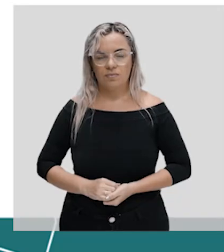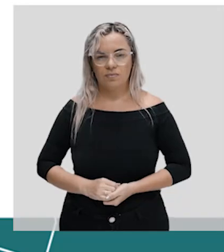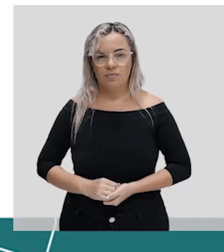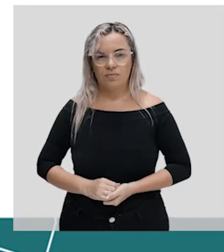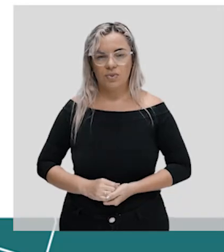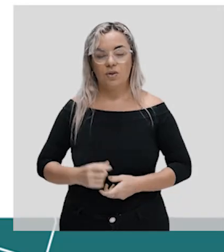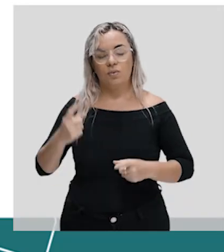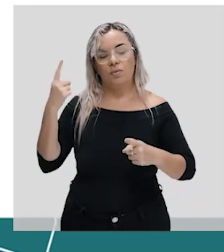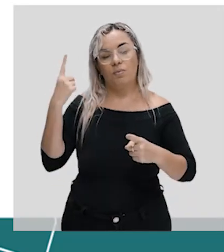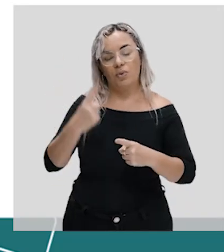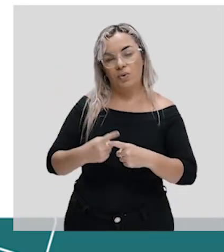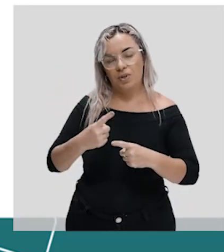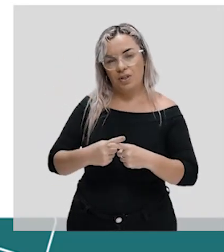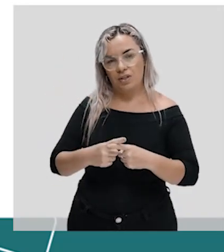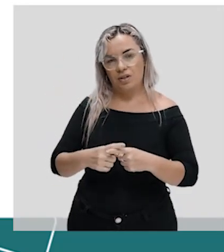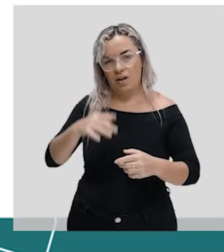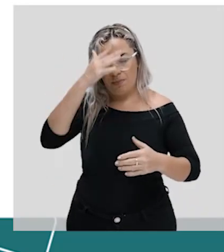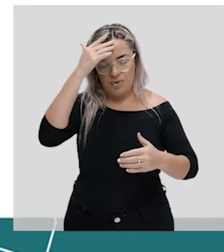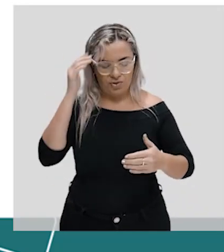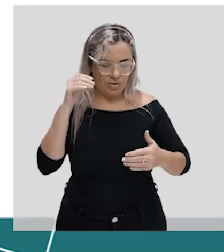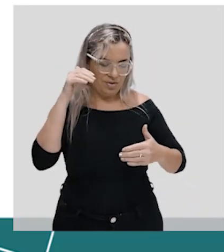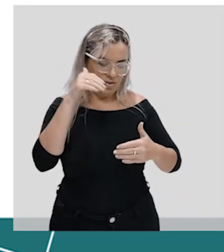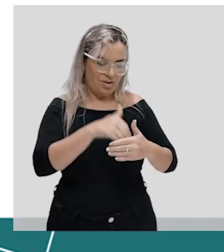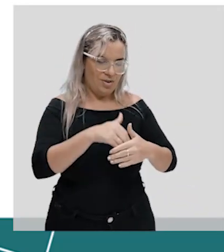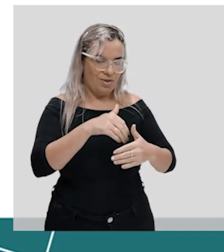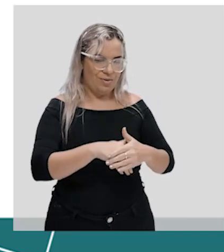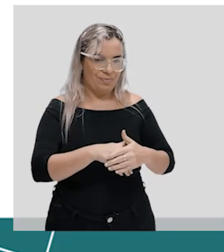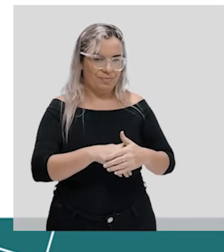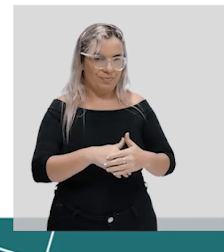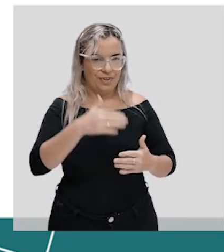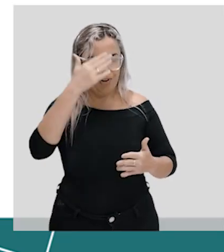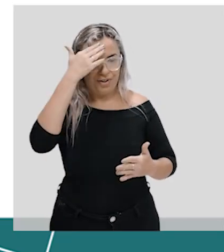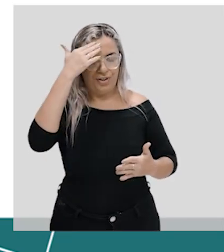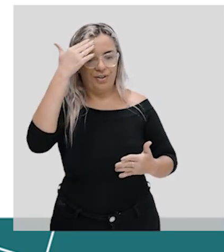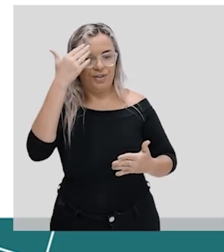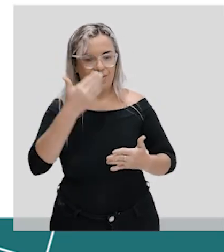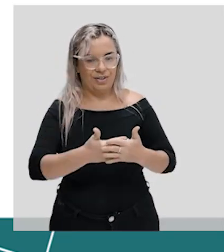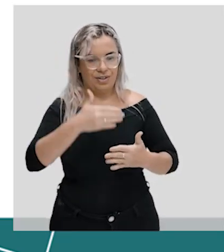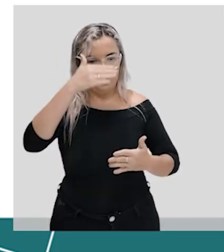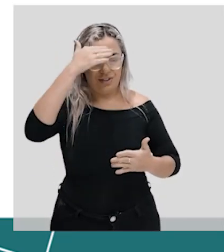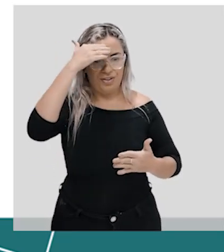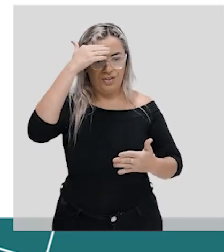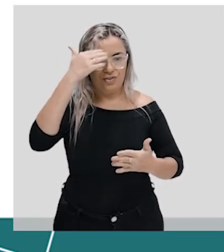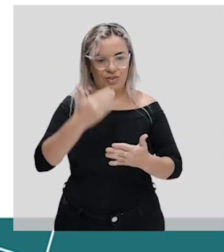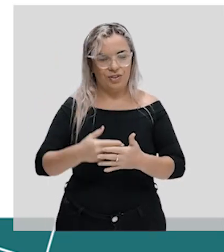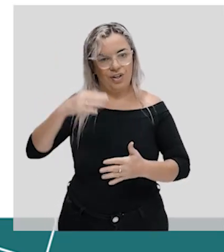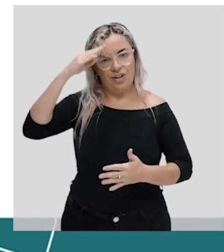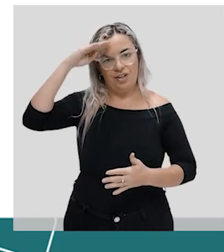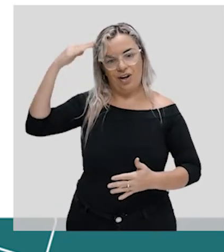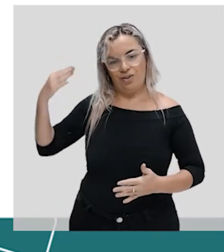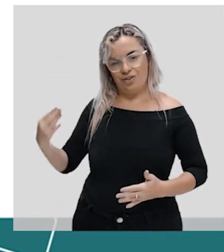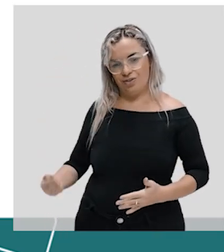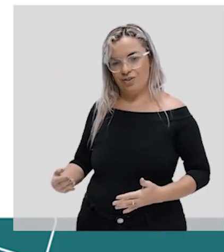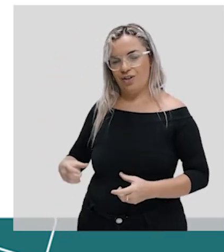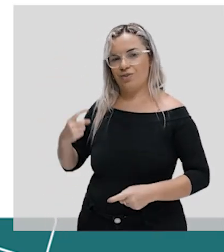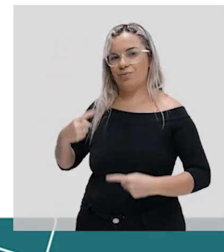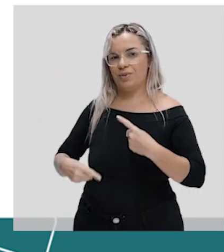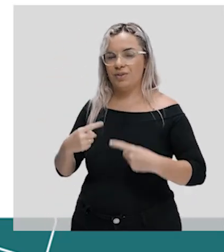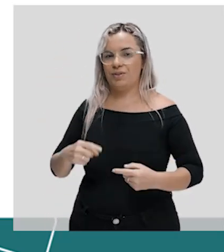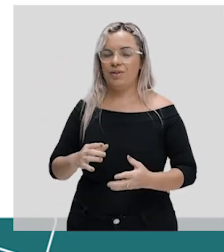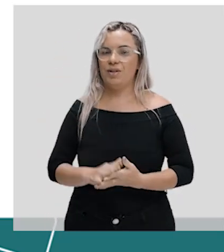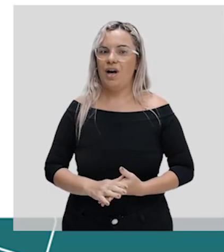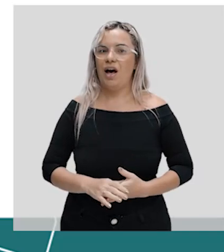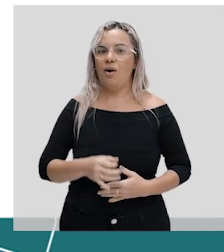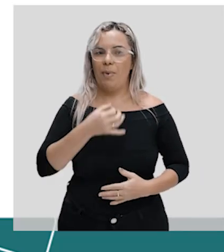Porque ele está dizendo que o eleitor confia na honestidade dos políticos, que é uma piadinha, tem político que é desonesto, mas tem político que ainda é honesto,